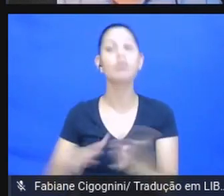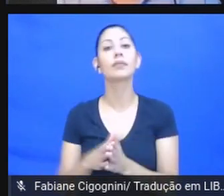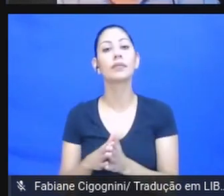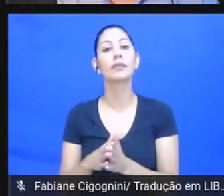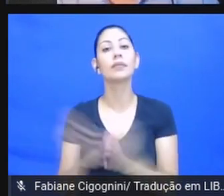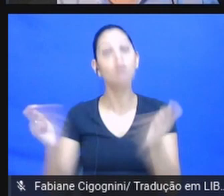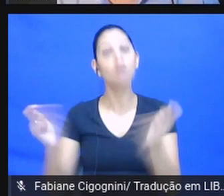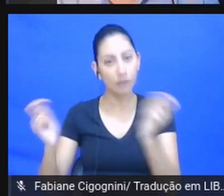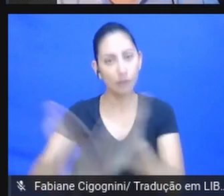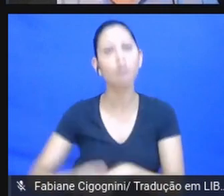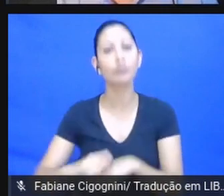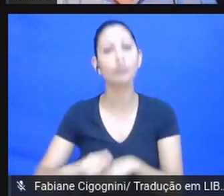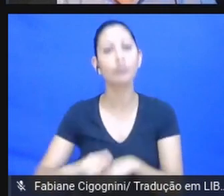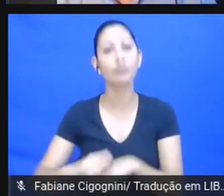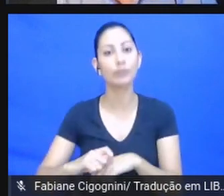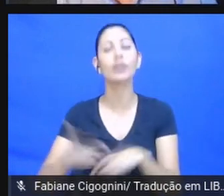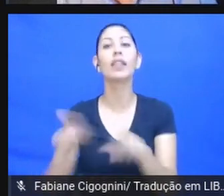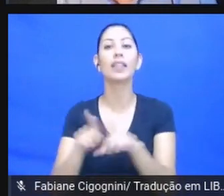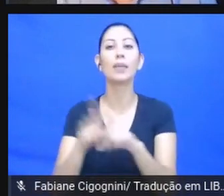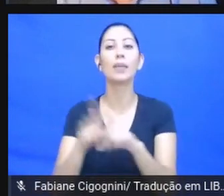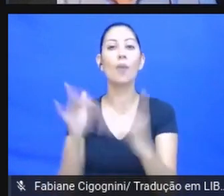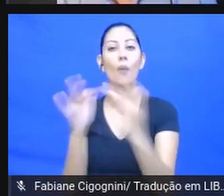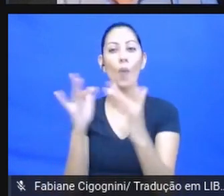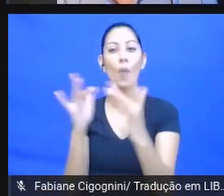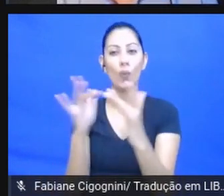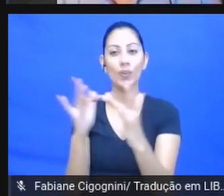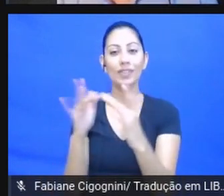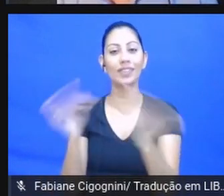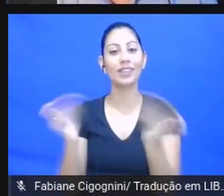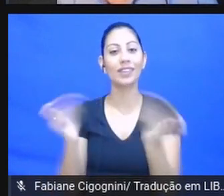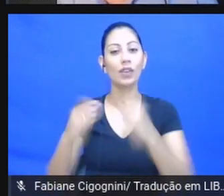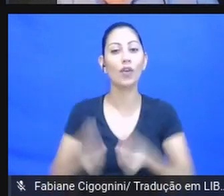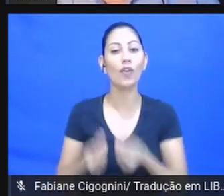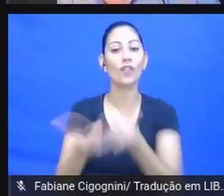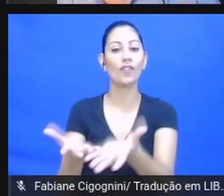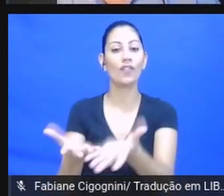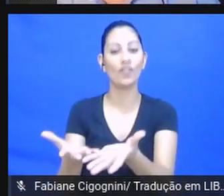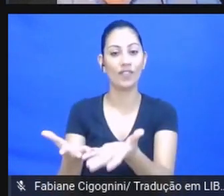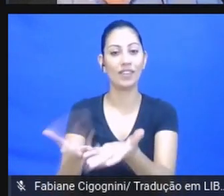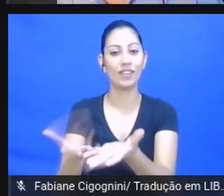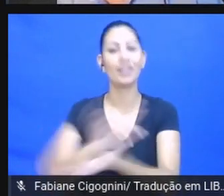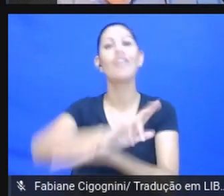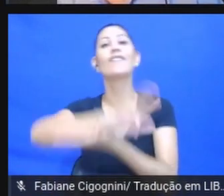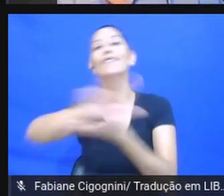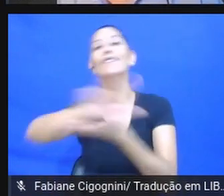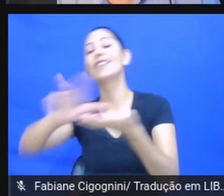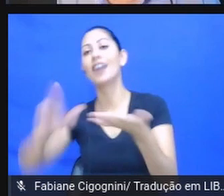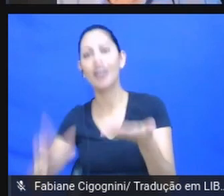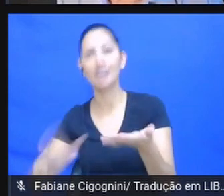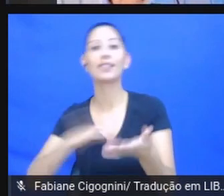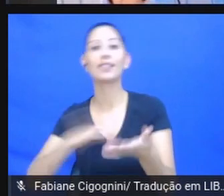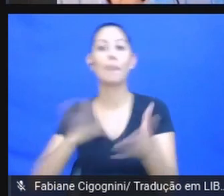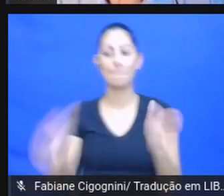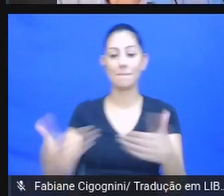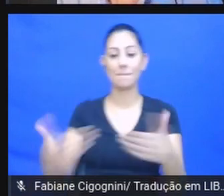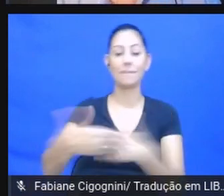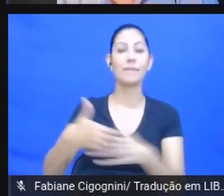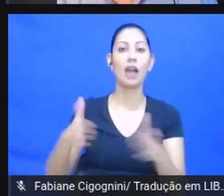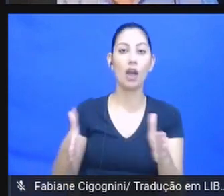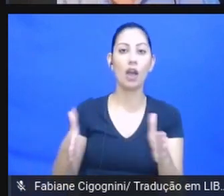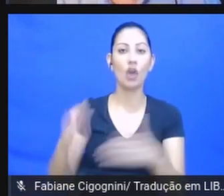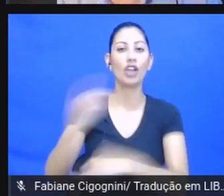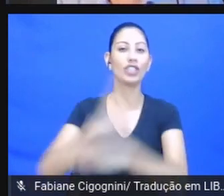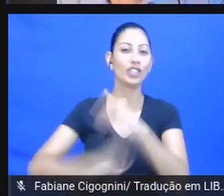também com as operadoras, oferecendo uma série de pacotes para os